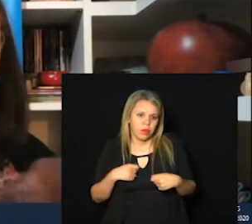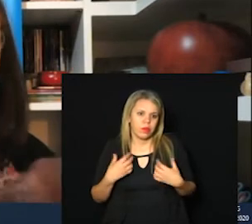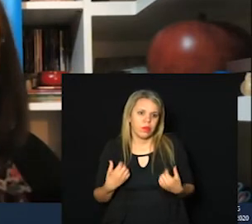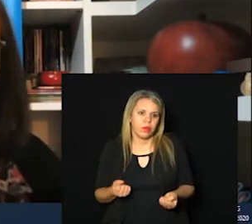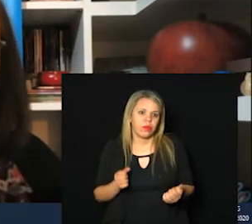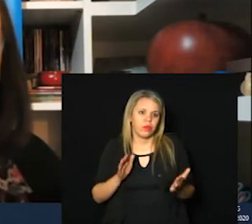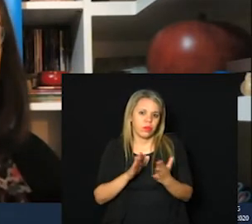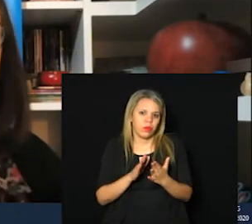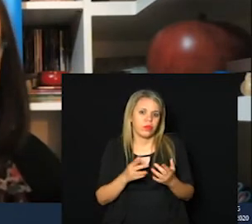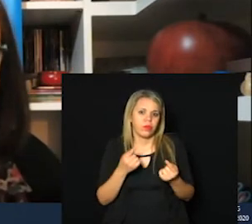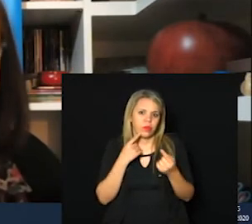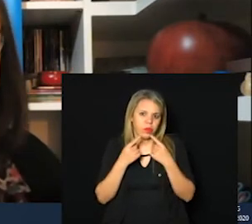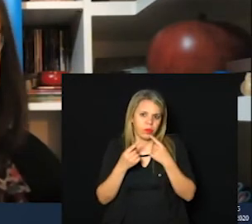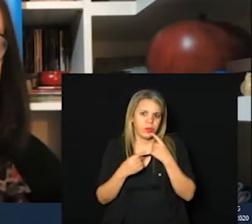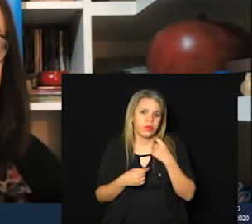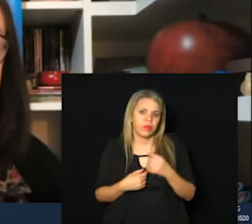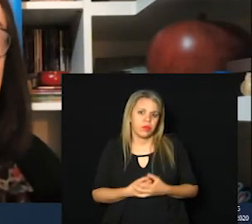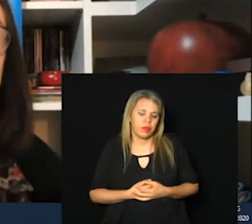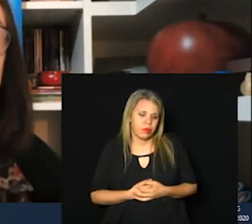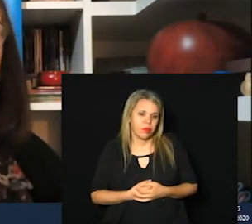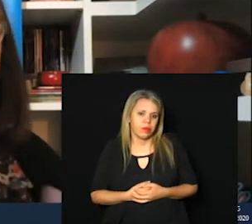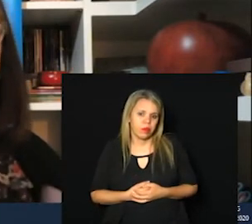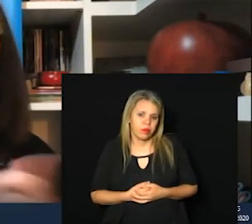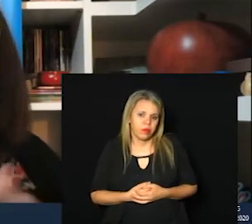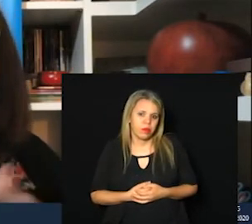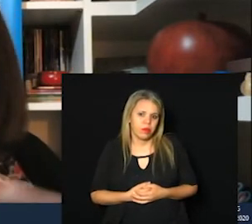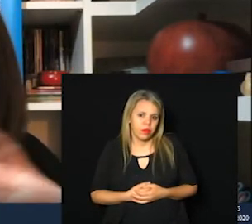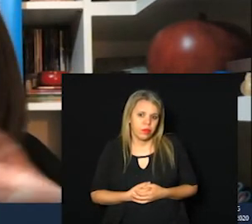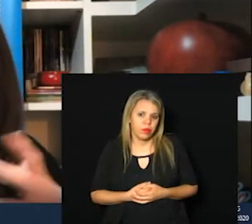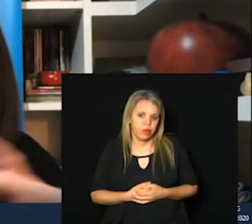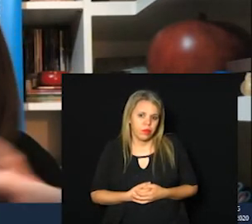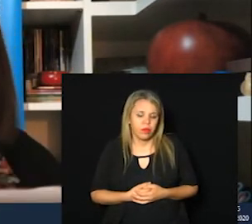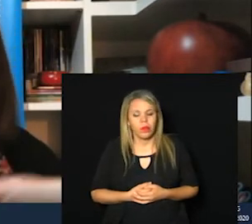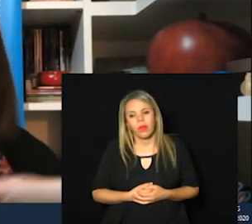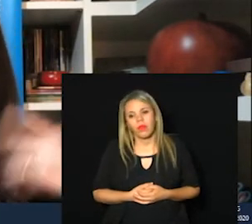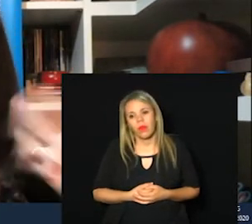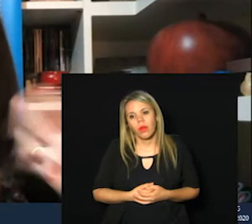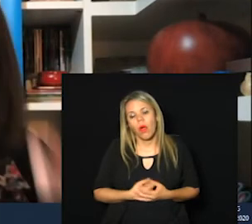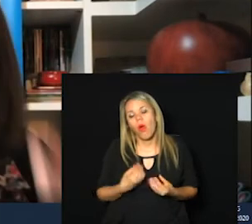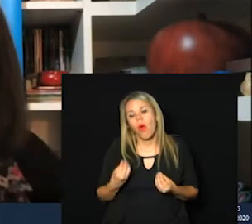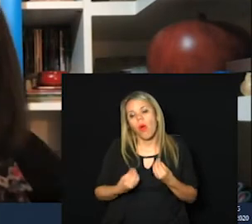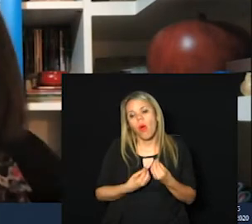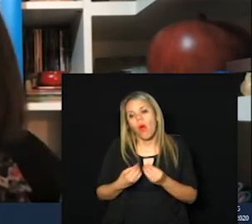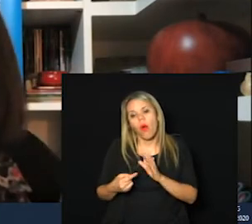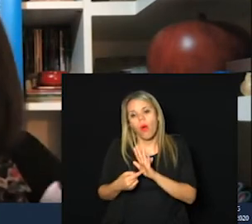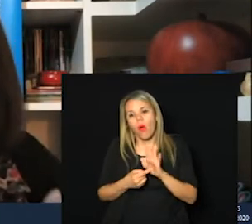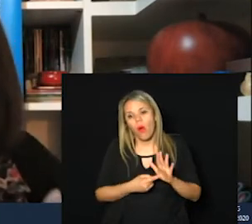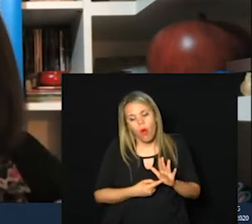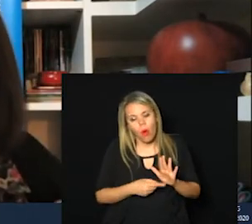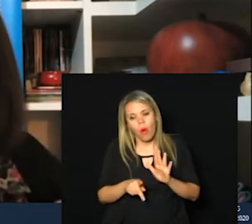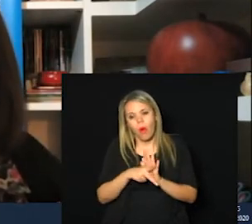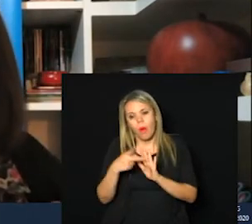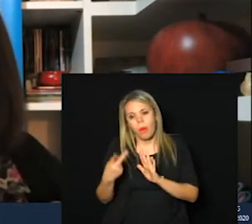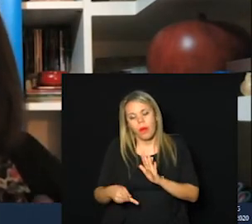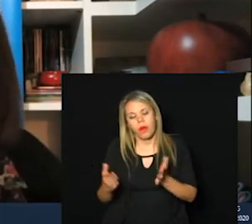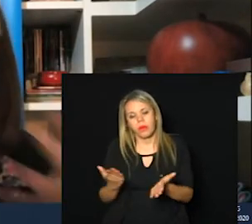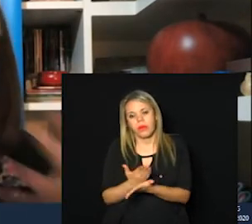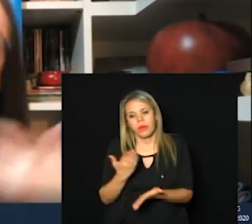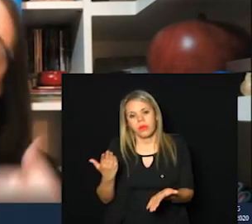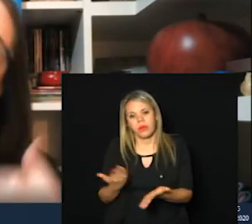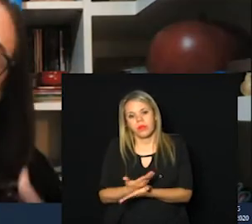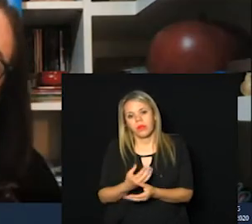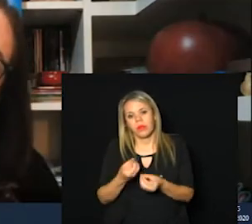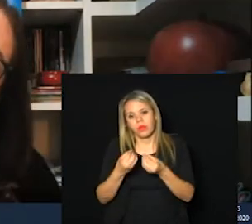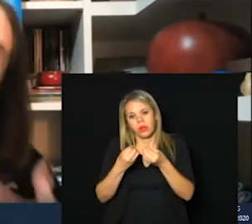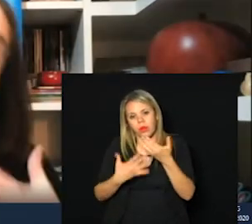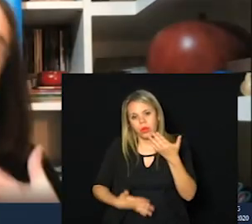frente para dialogar, né? E a forma com que ela se expõe no seu próprio livro, contando a